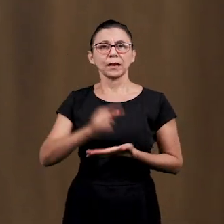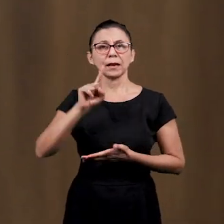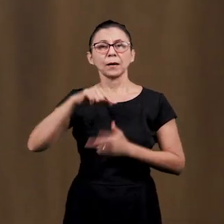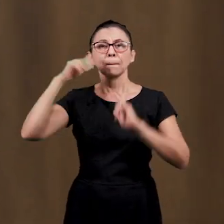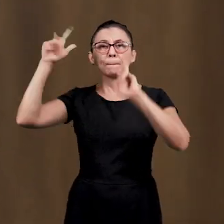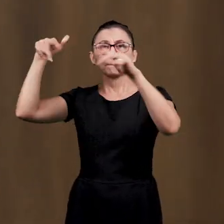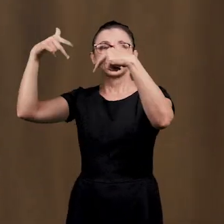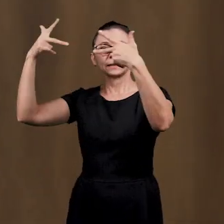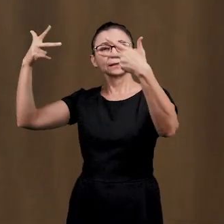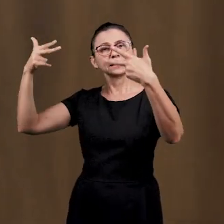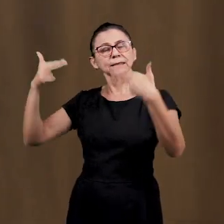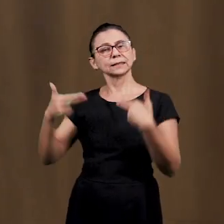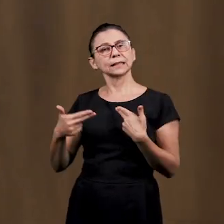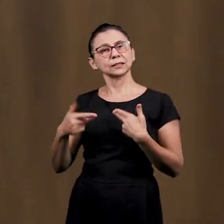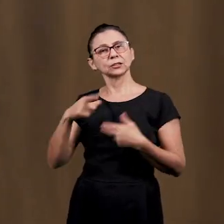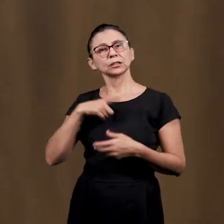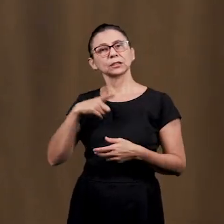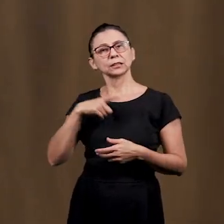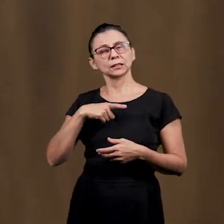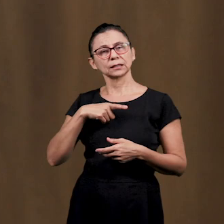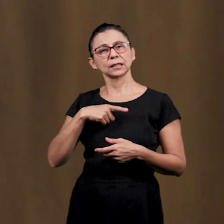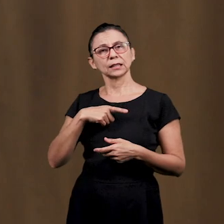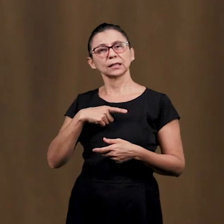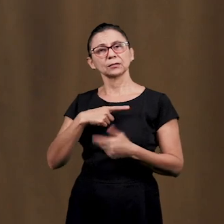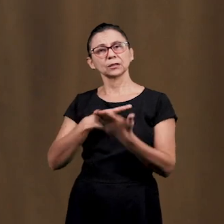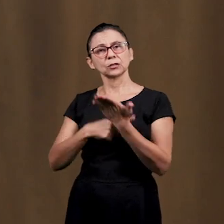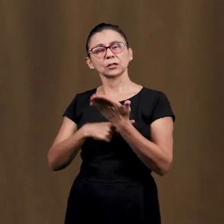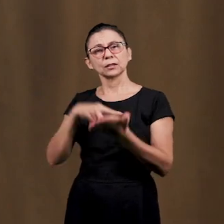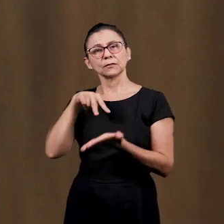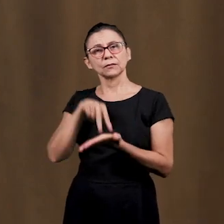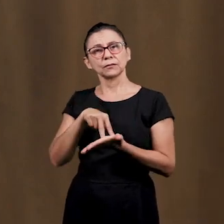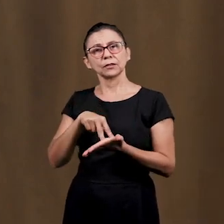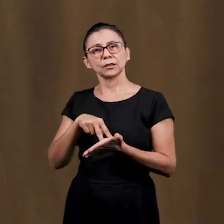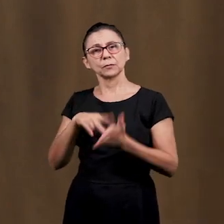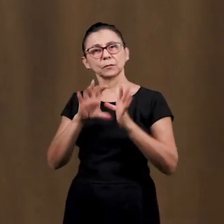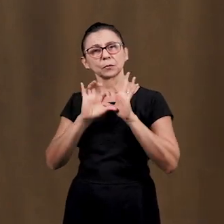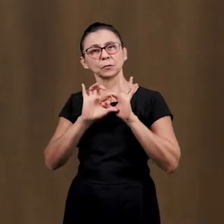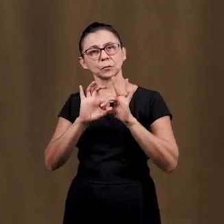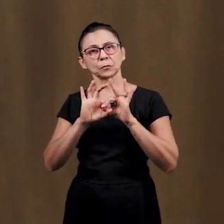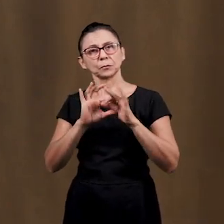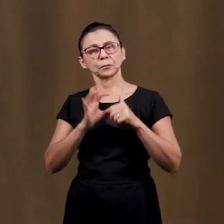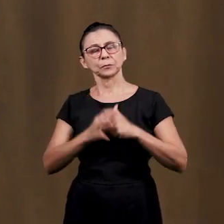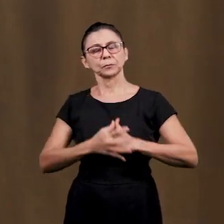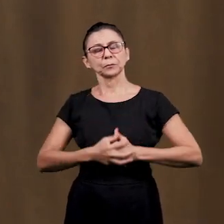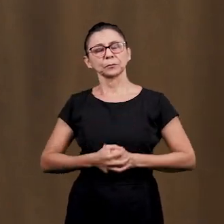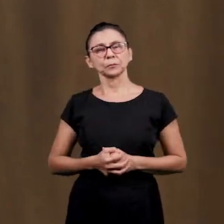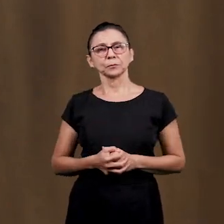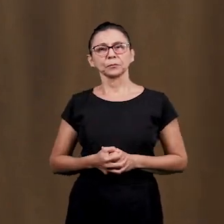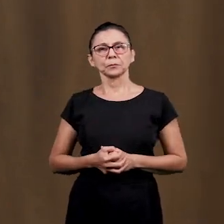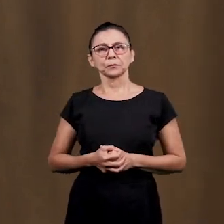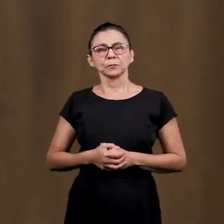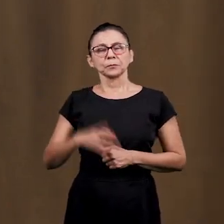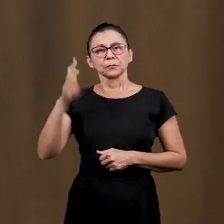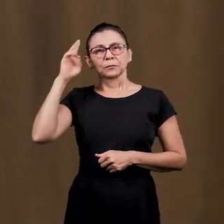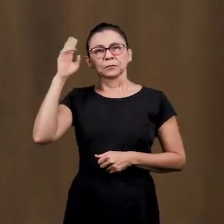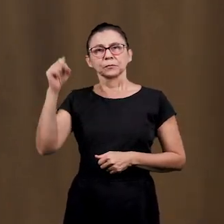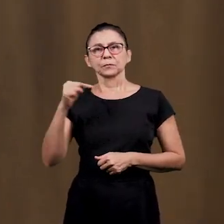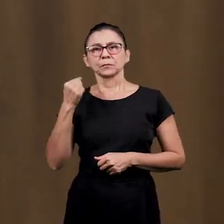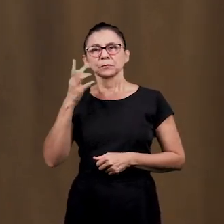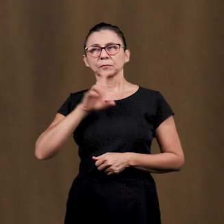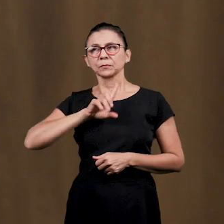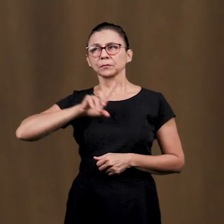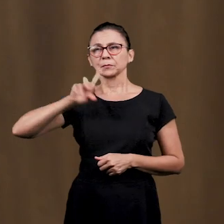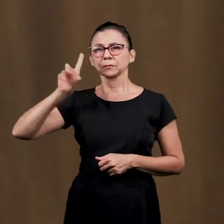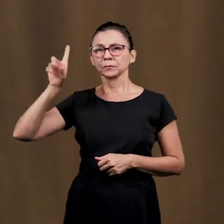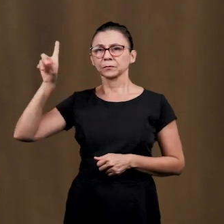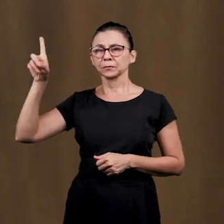uma dádiva de Deus e que tem nos sustentado. Vamos fechar os nossos olhos e vamos adorar ao Senhor. Senhor